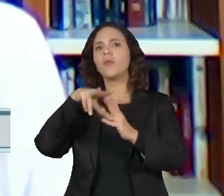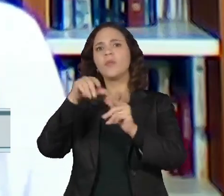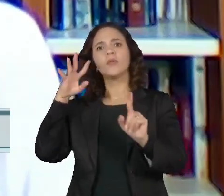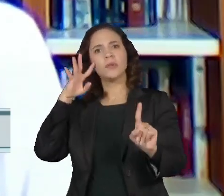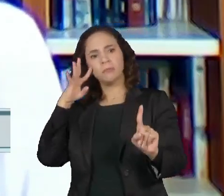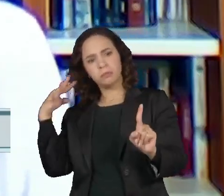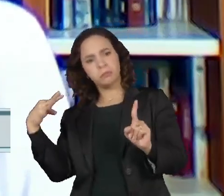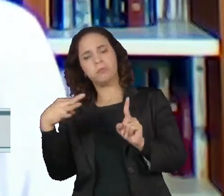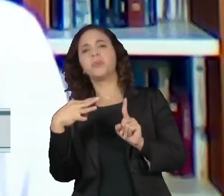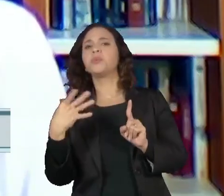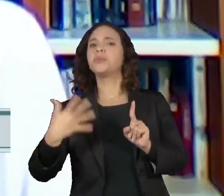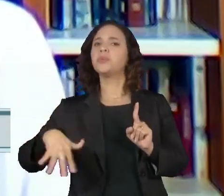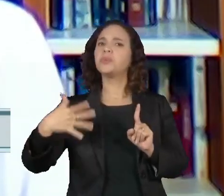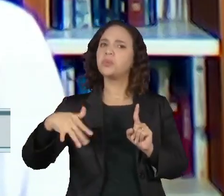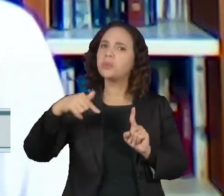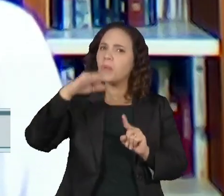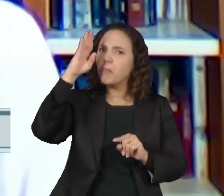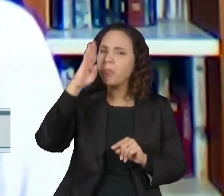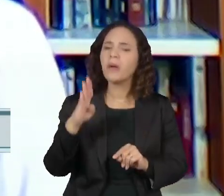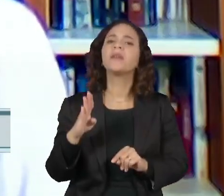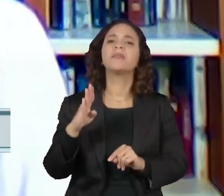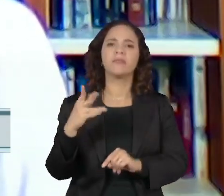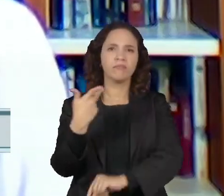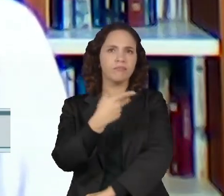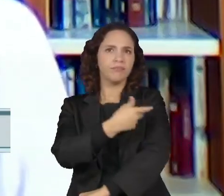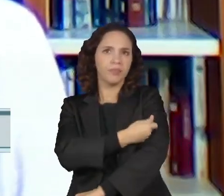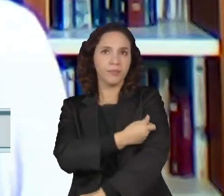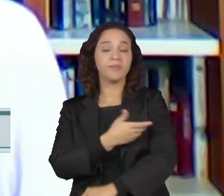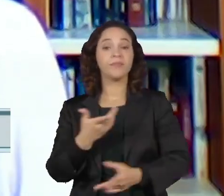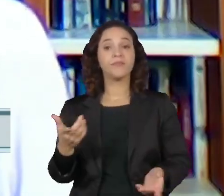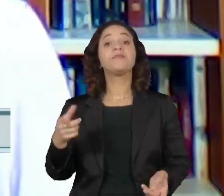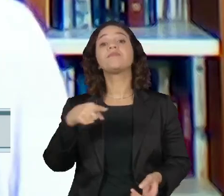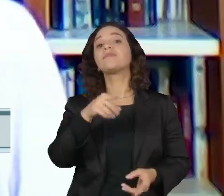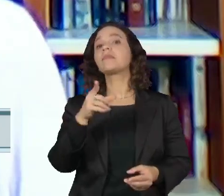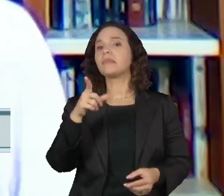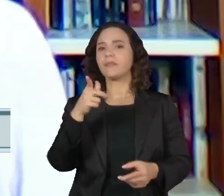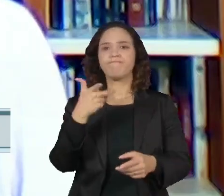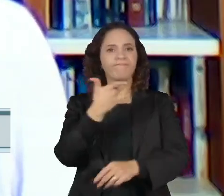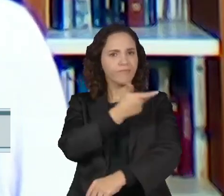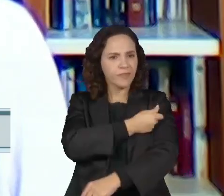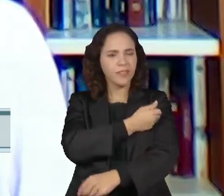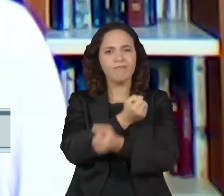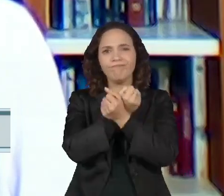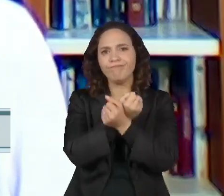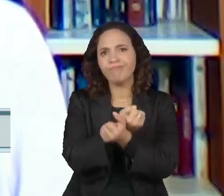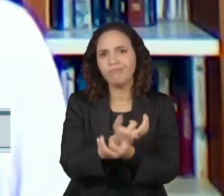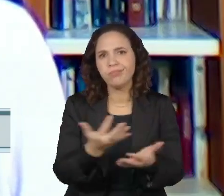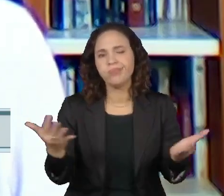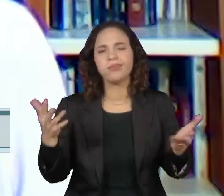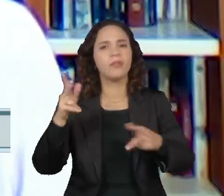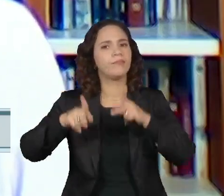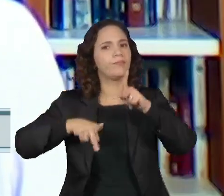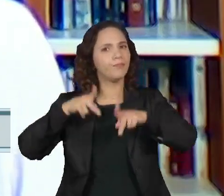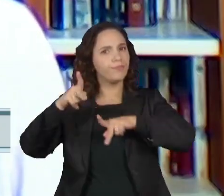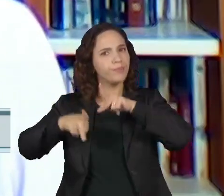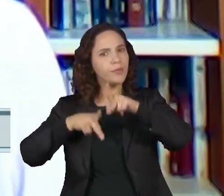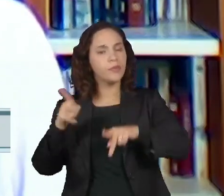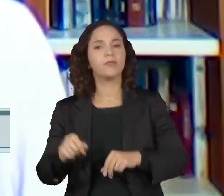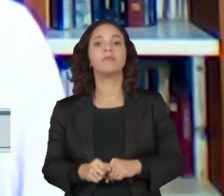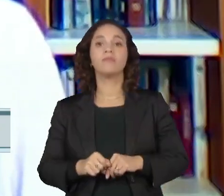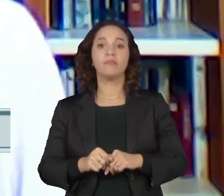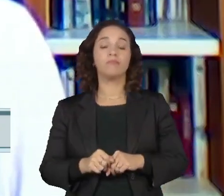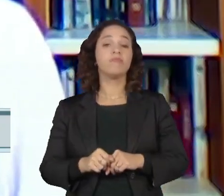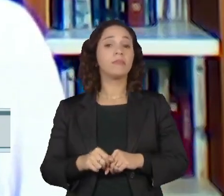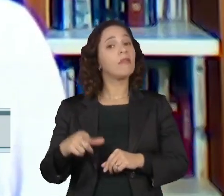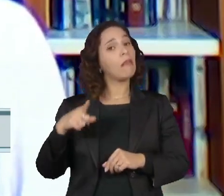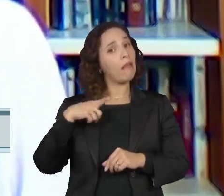para o mundo todo. Você tem um fornecimento da vacina para a população, uma quantidade